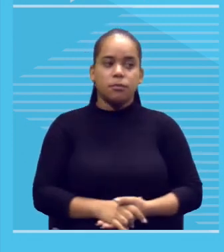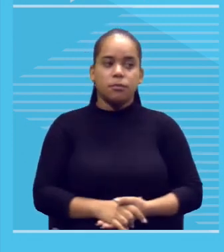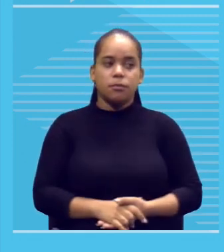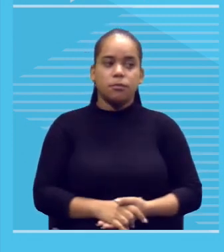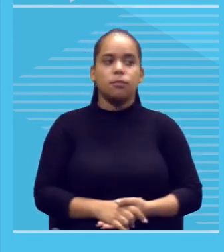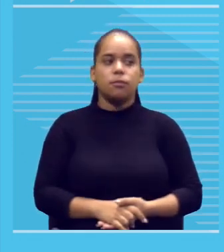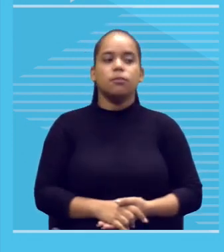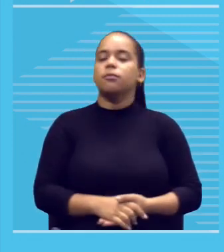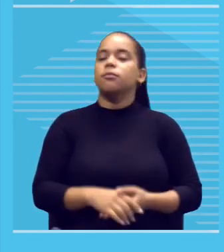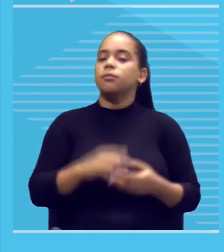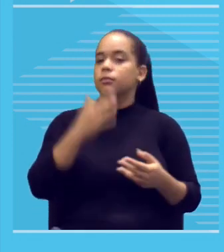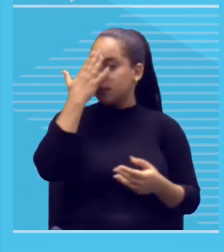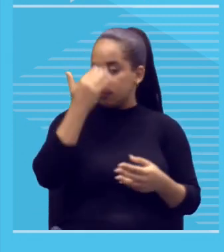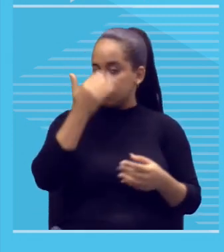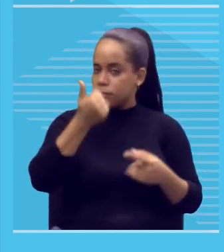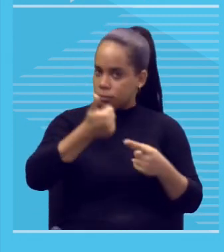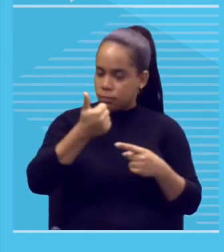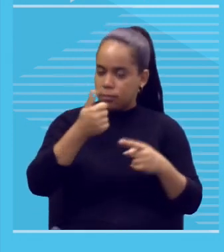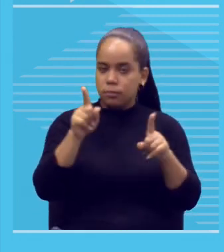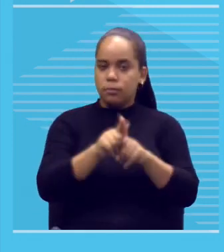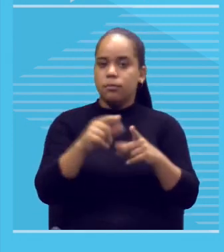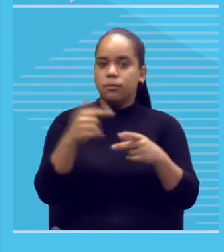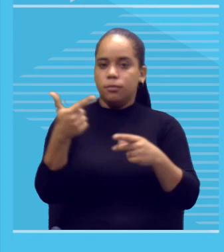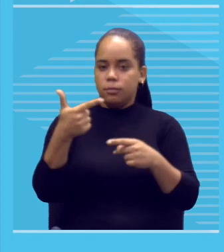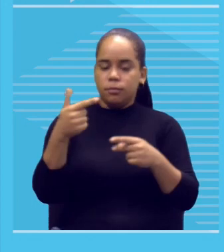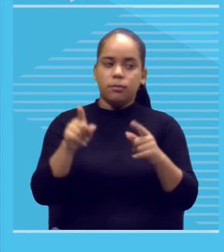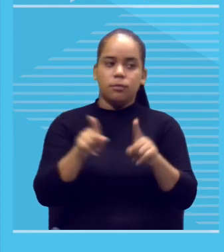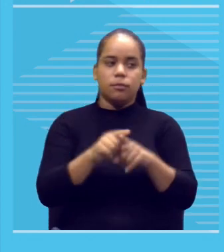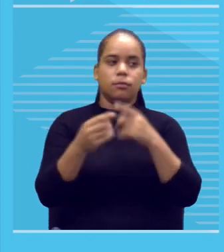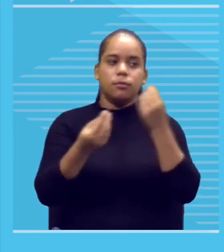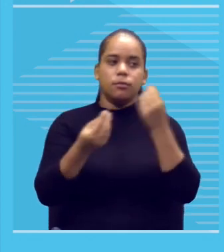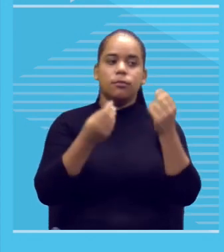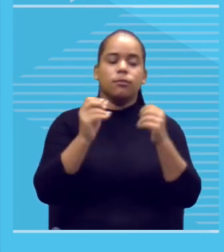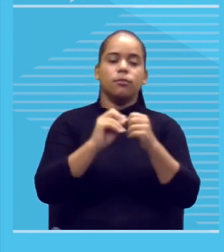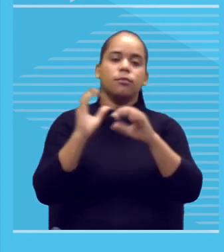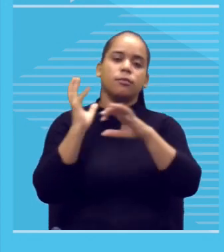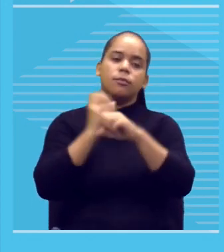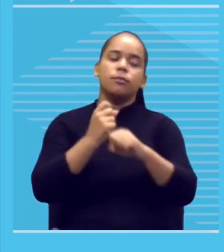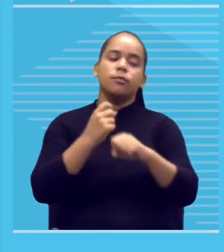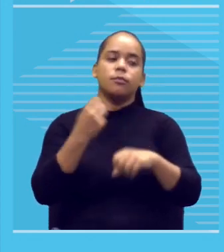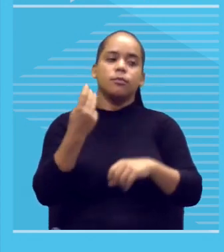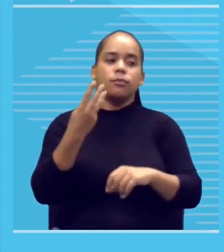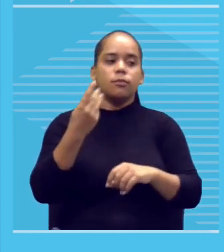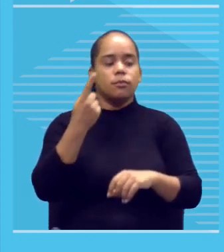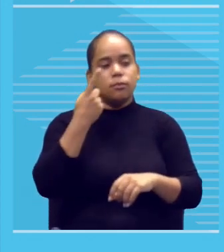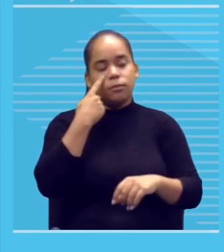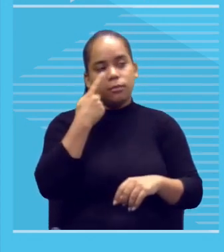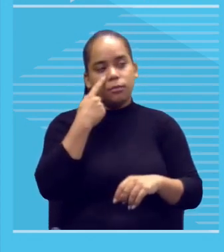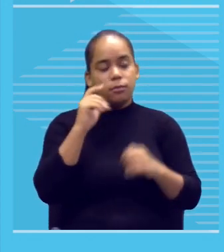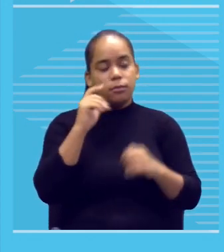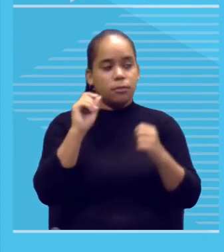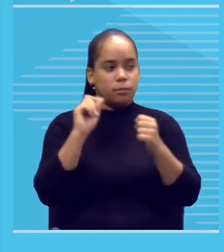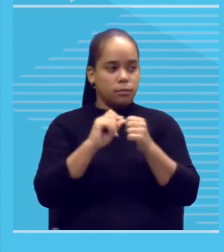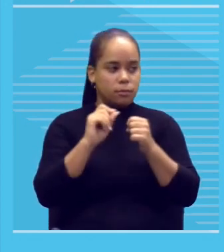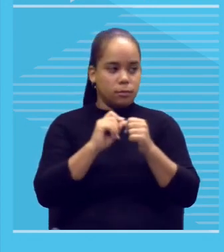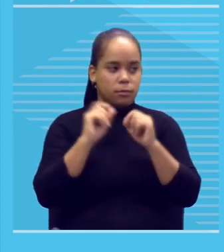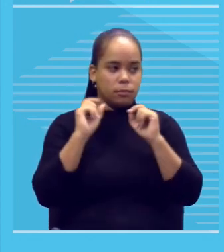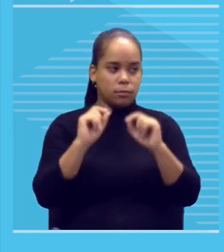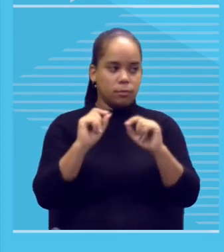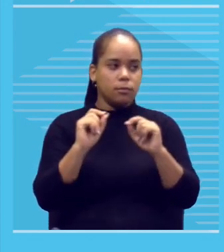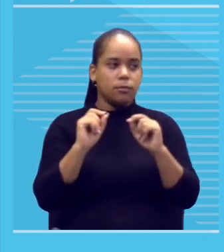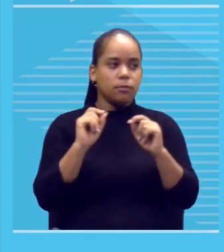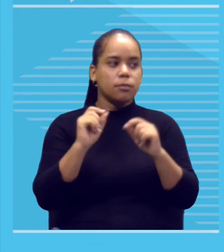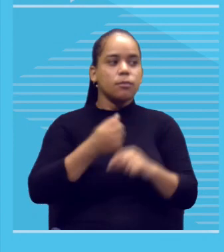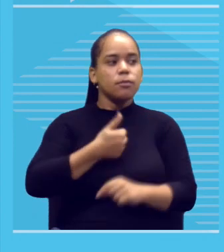sabe o valor da primeira sabe o valor da segunda como é que você vai fazer para calcular o valor da terceira você pega Olha só jovens